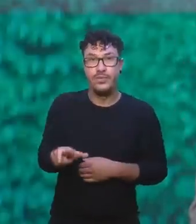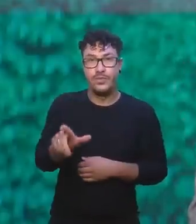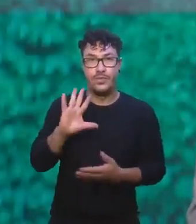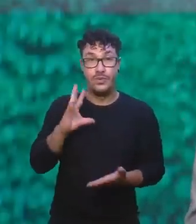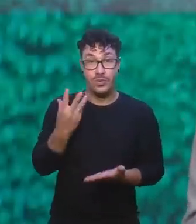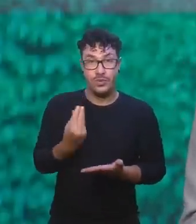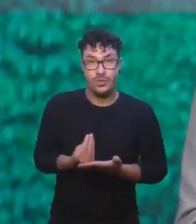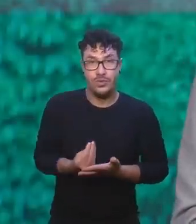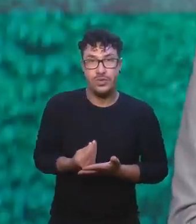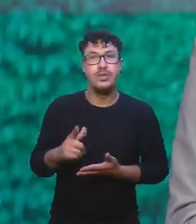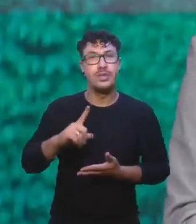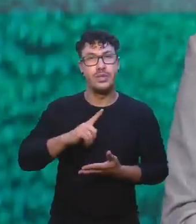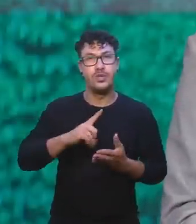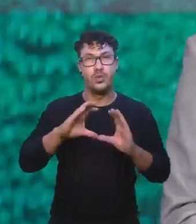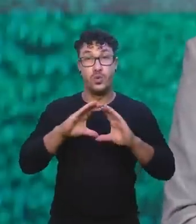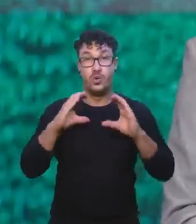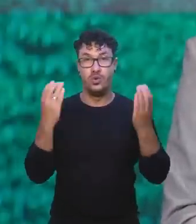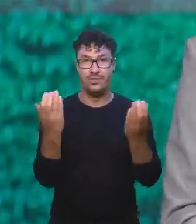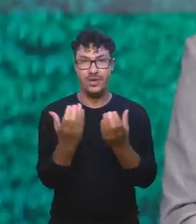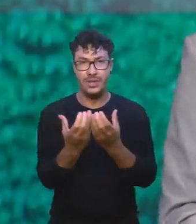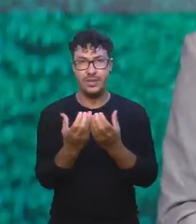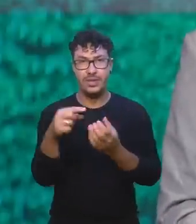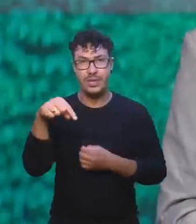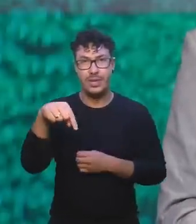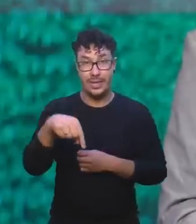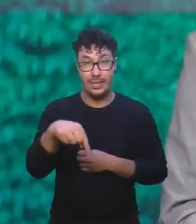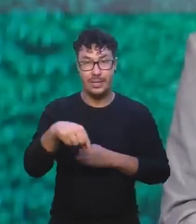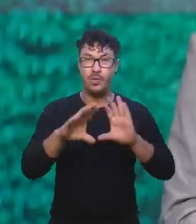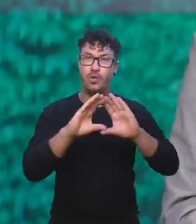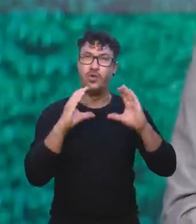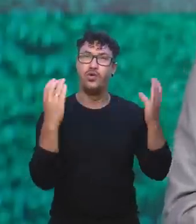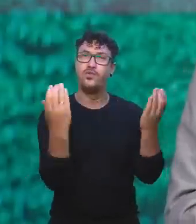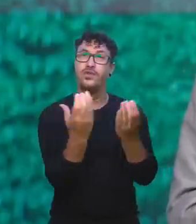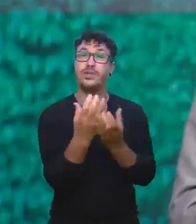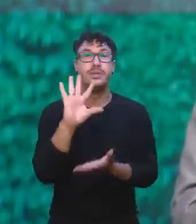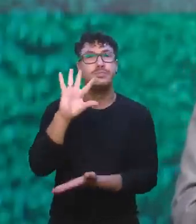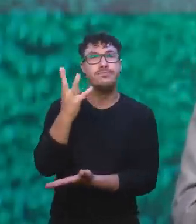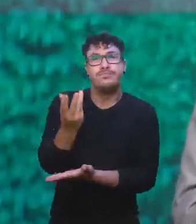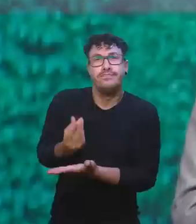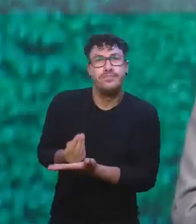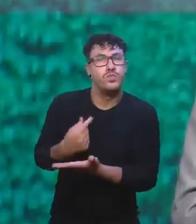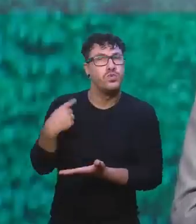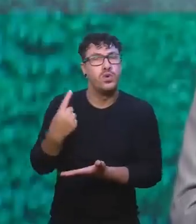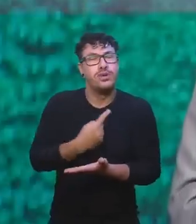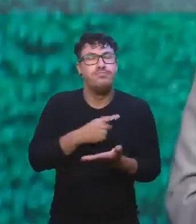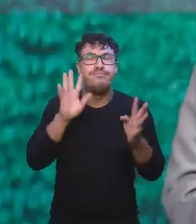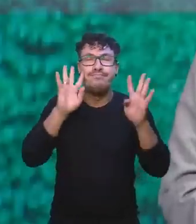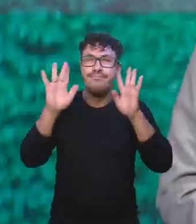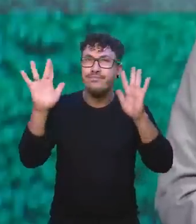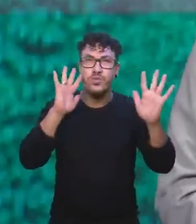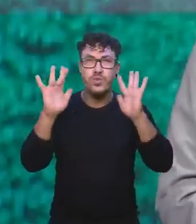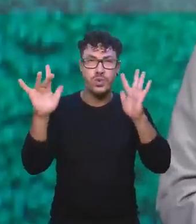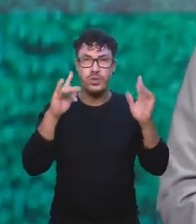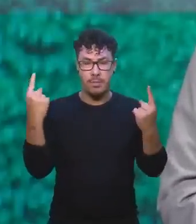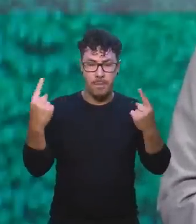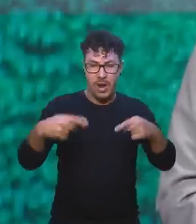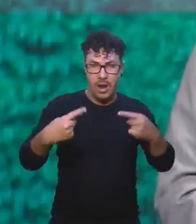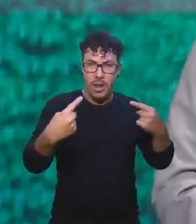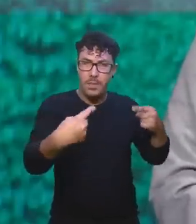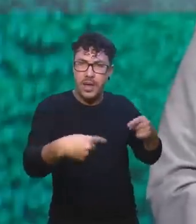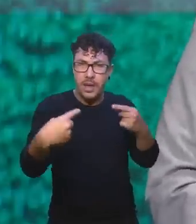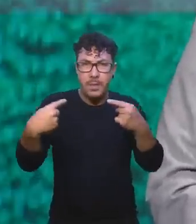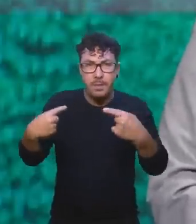congresso, numa conferência espírita, nós vamos começando a imaginar os desafios que temos enfrentado,